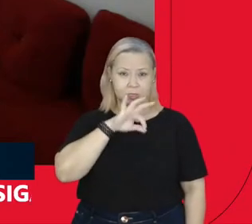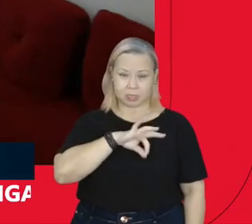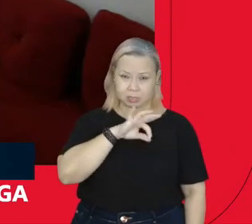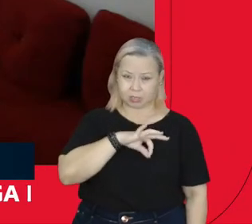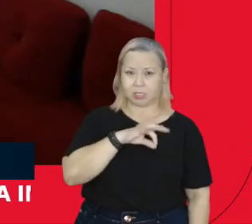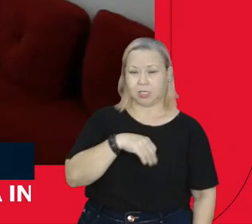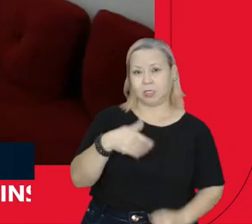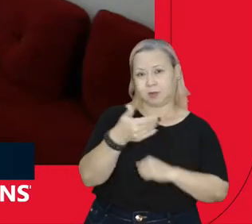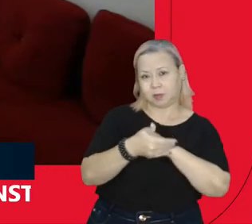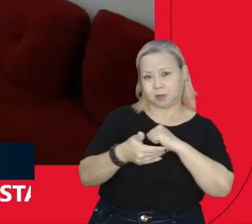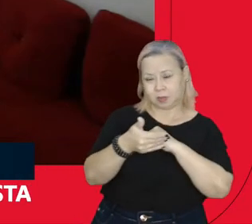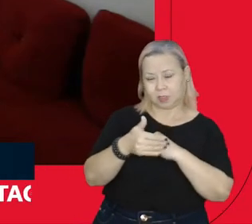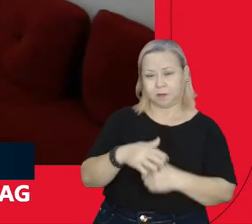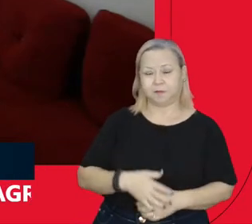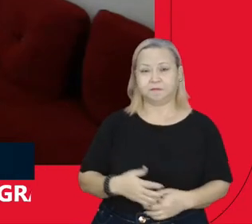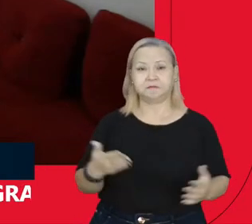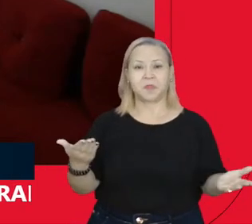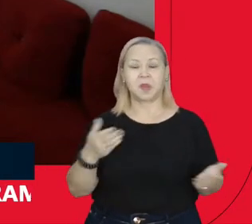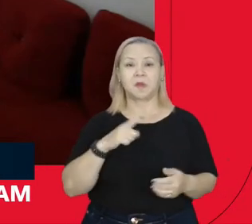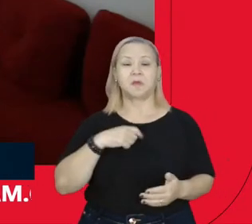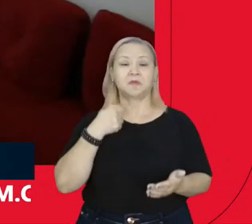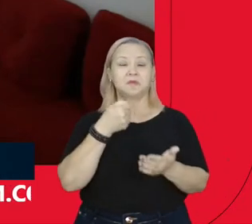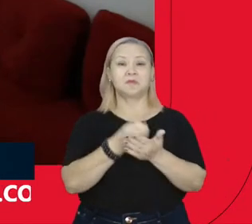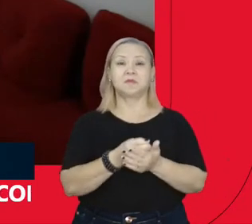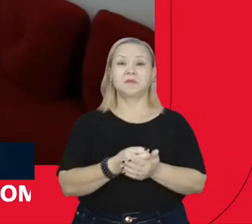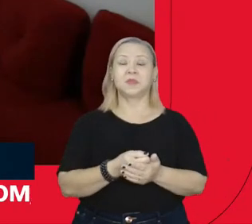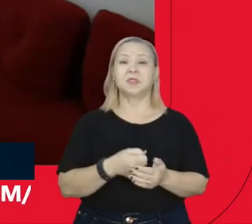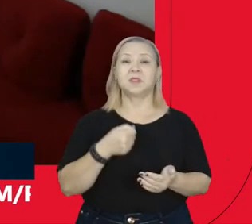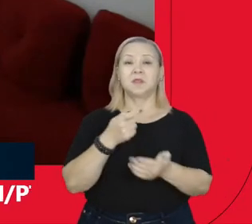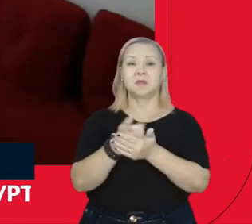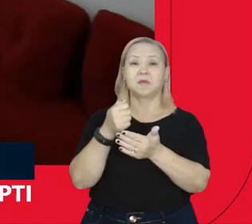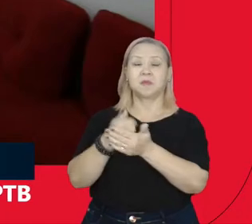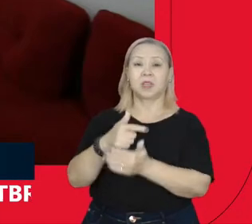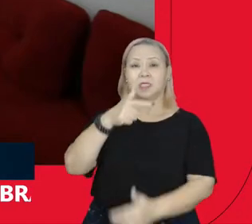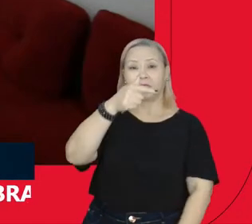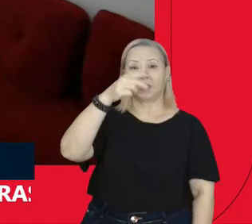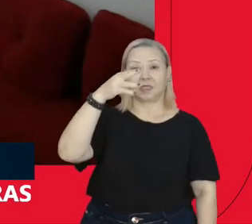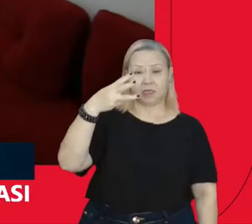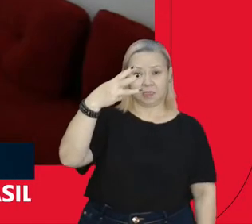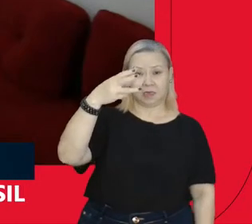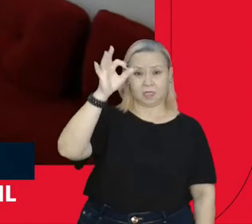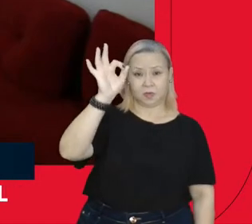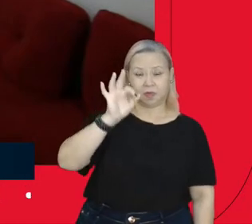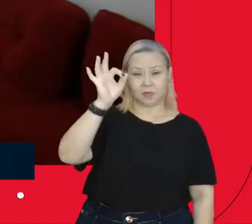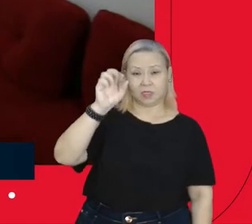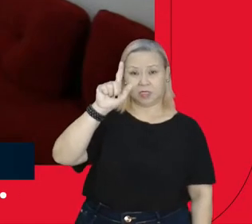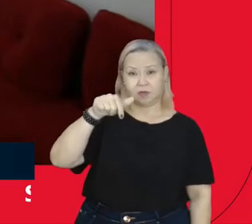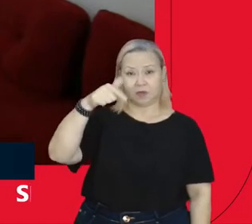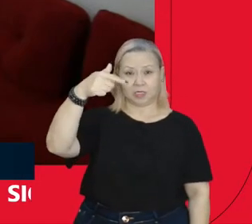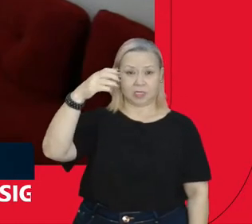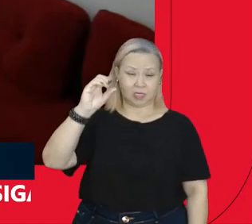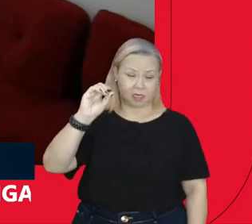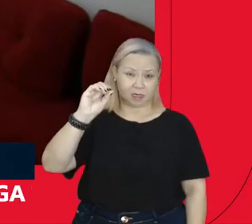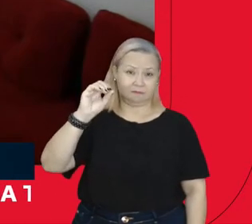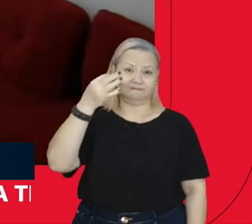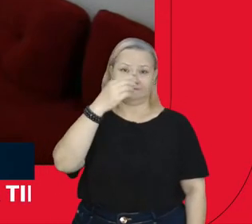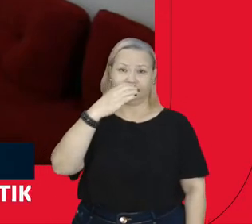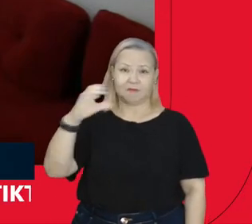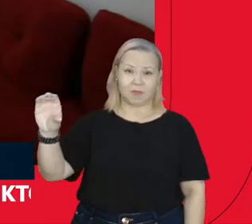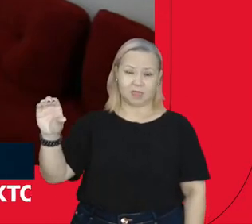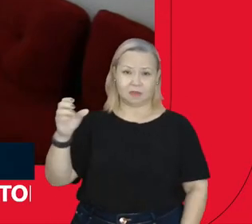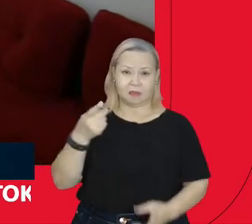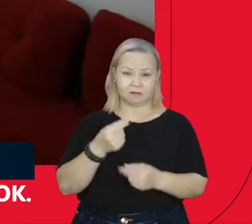do seu salário mínimo. Hoje, ele tem de comprometer 63% e 70 centavos do orçamento. É